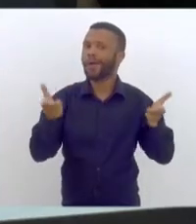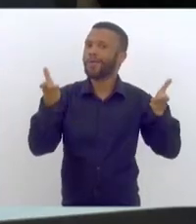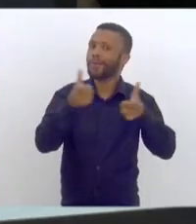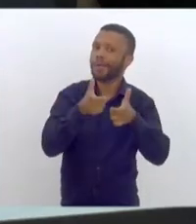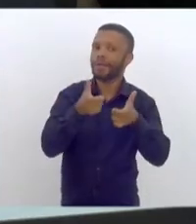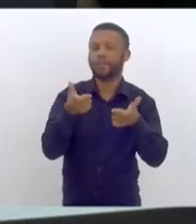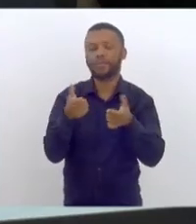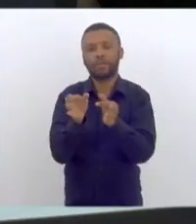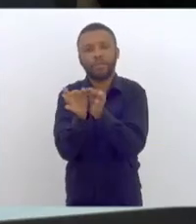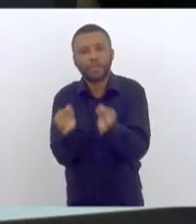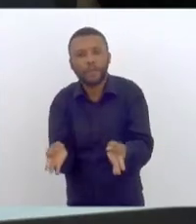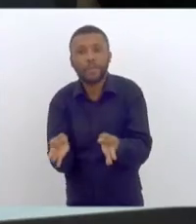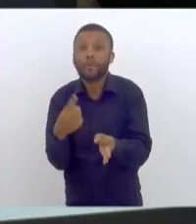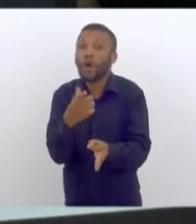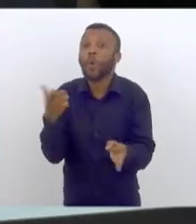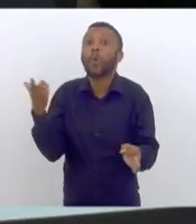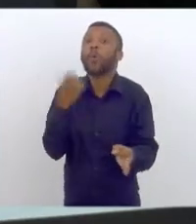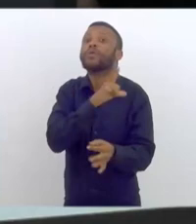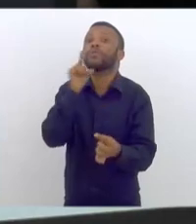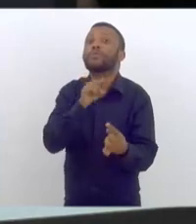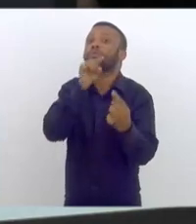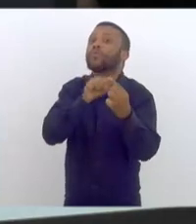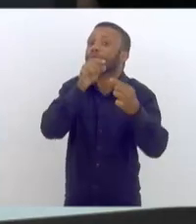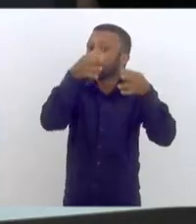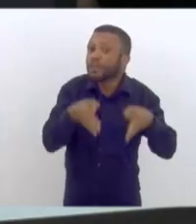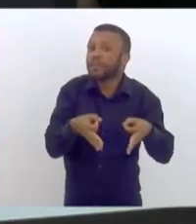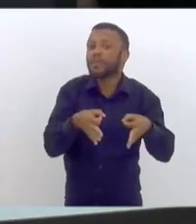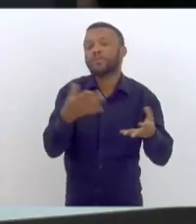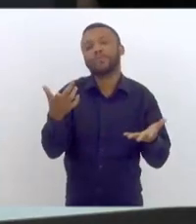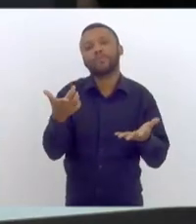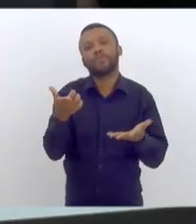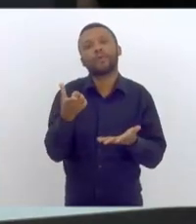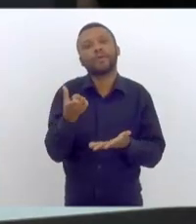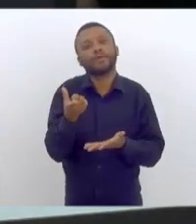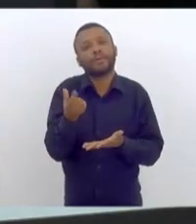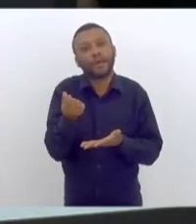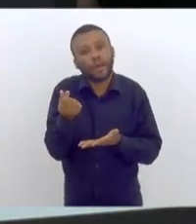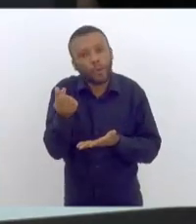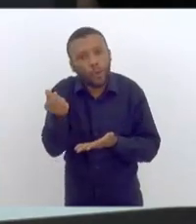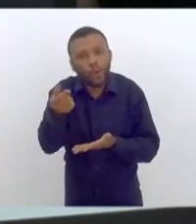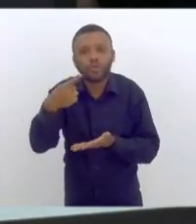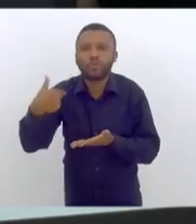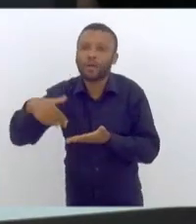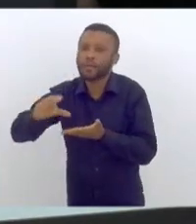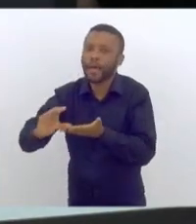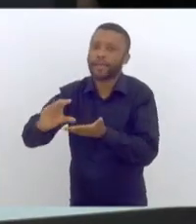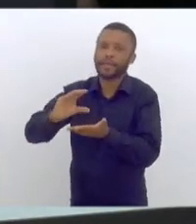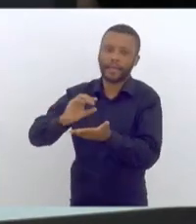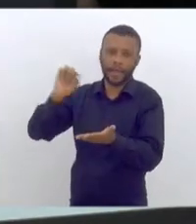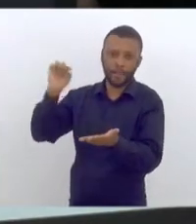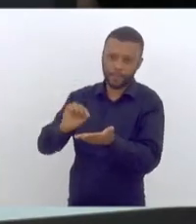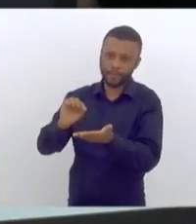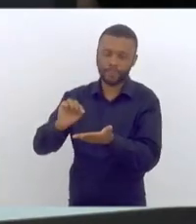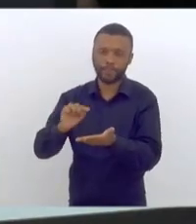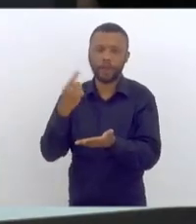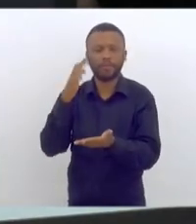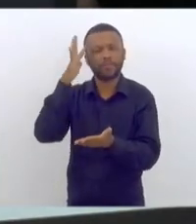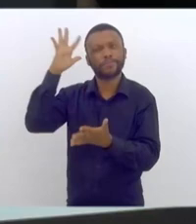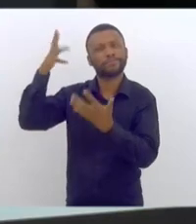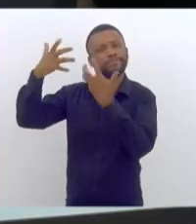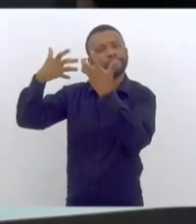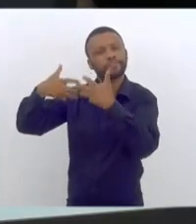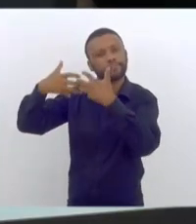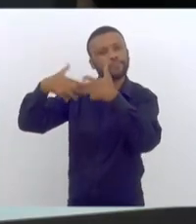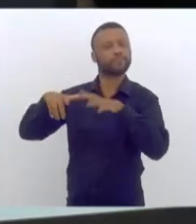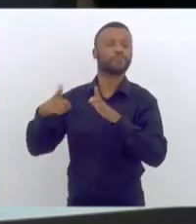o que que ele pode alcançar com esse dinheiro com esse recurso que ele recebe ele também acho que a gente precisava pensar né não